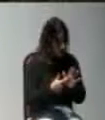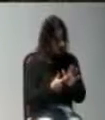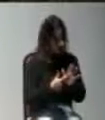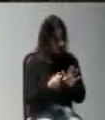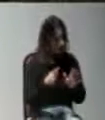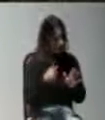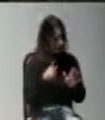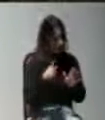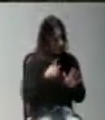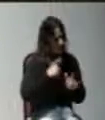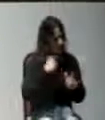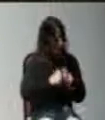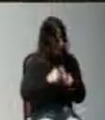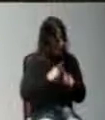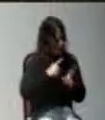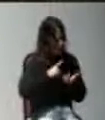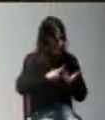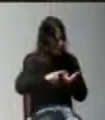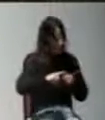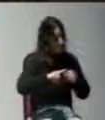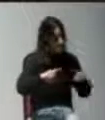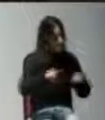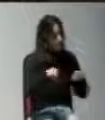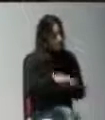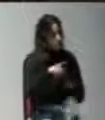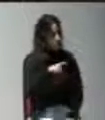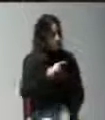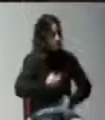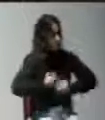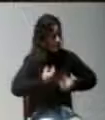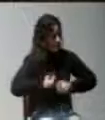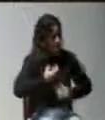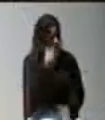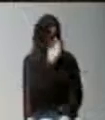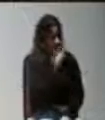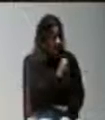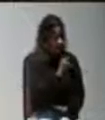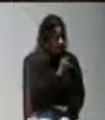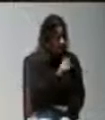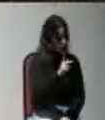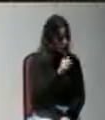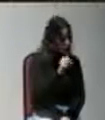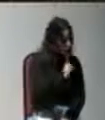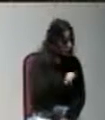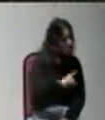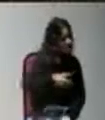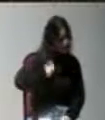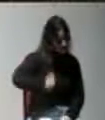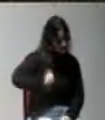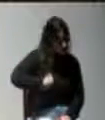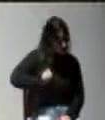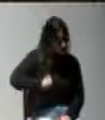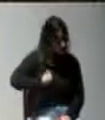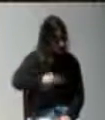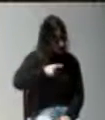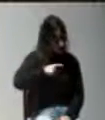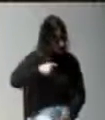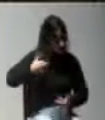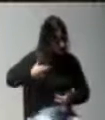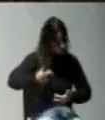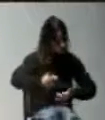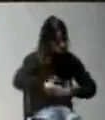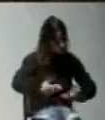poesia. Respira-se um ethos vital, de coragem da verdade, a nos preencher a vida